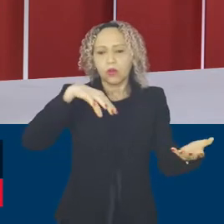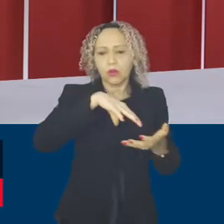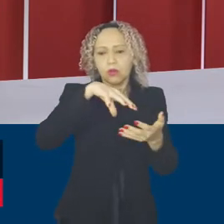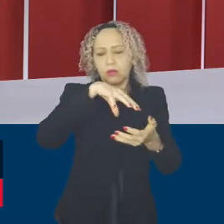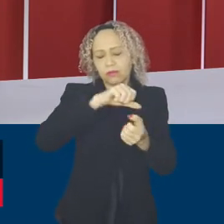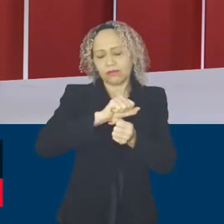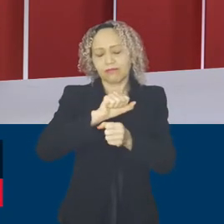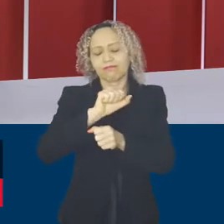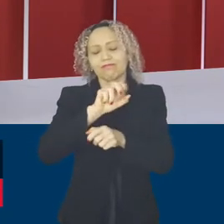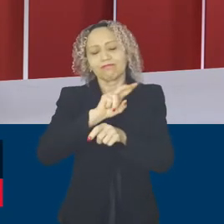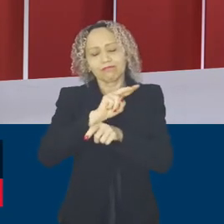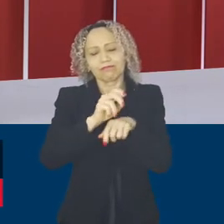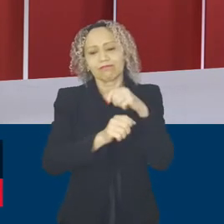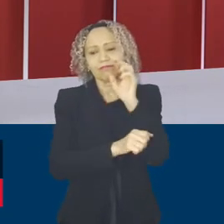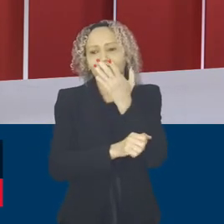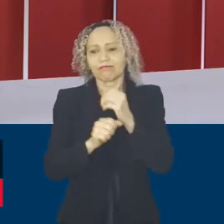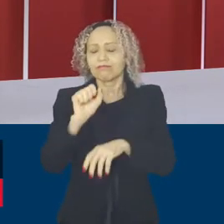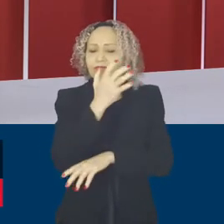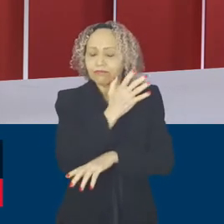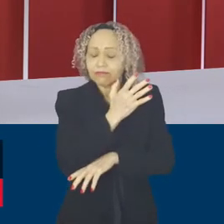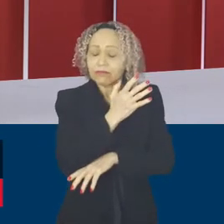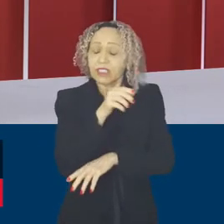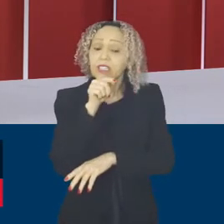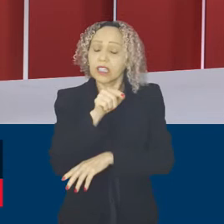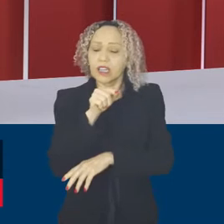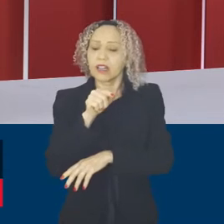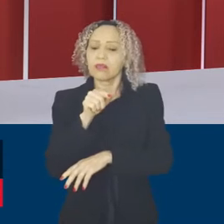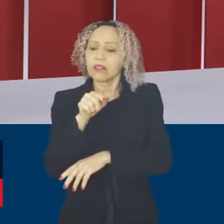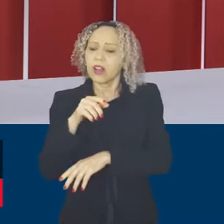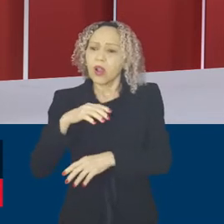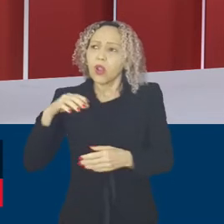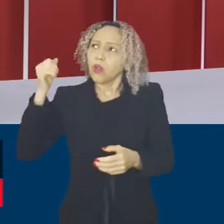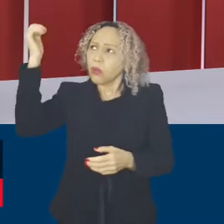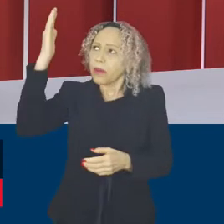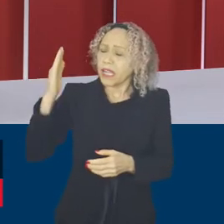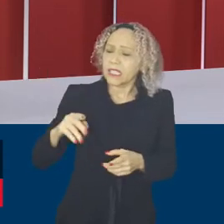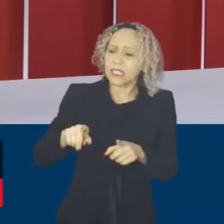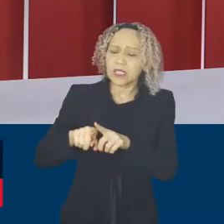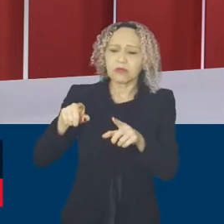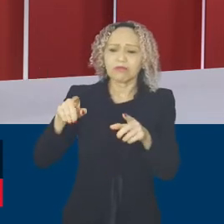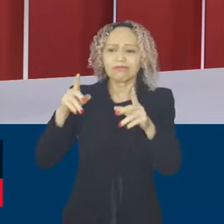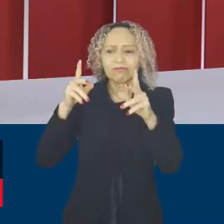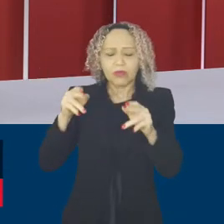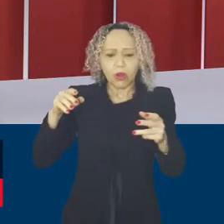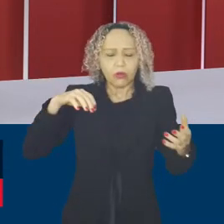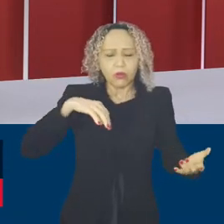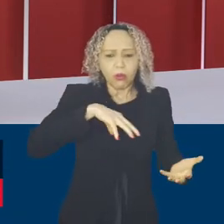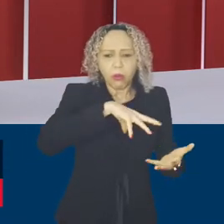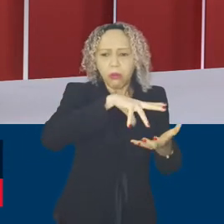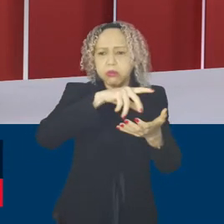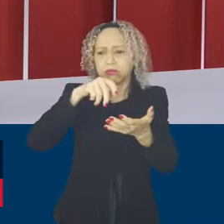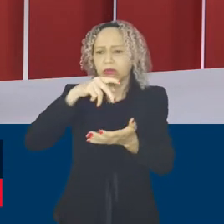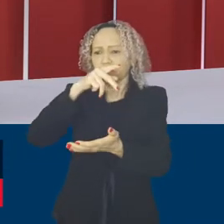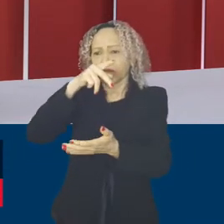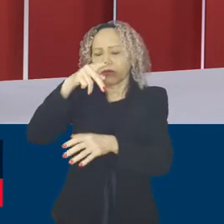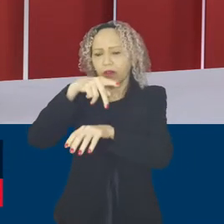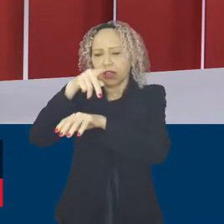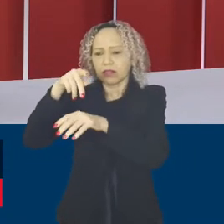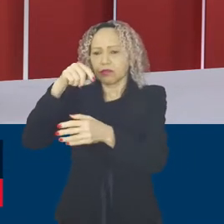essa agenda, não só no Brasil, mas no mundo todo, de investimento para essa área do desenvolvimento mais verde, né?